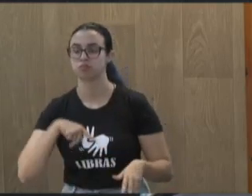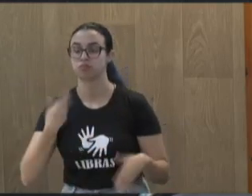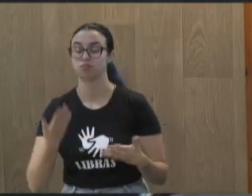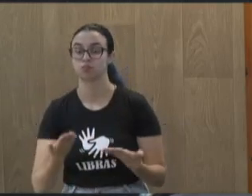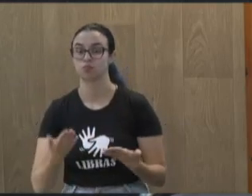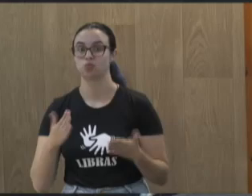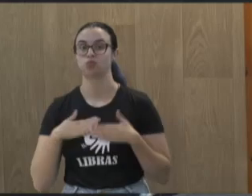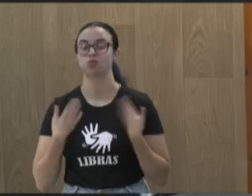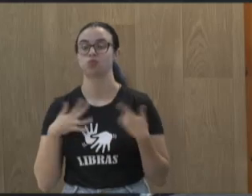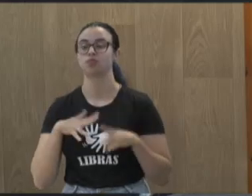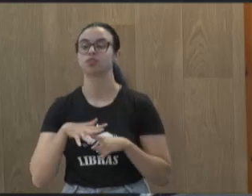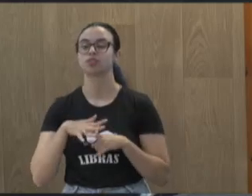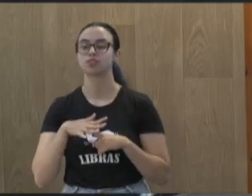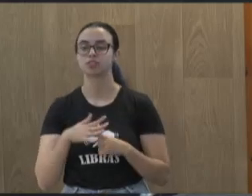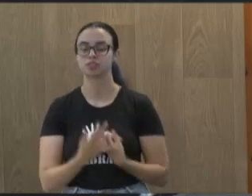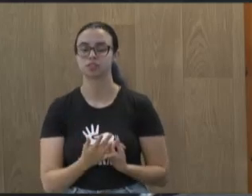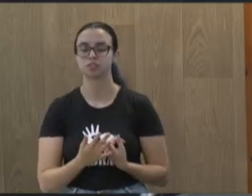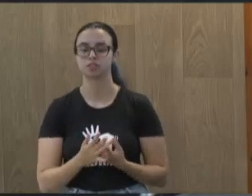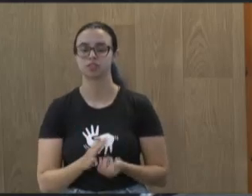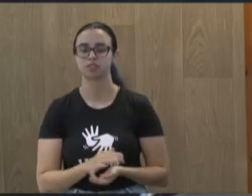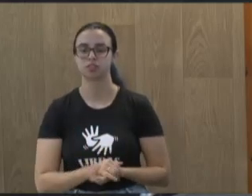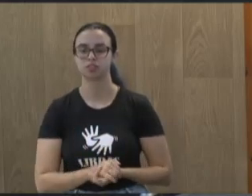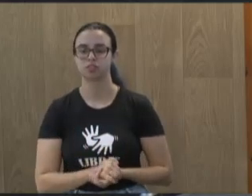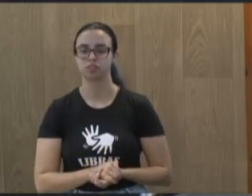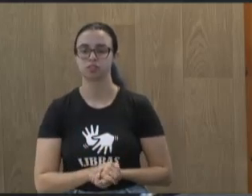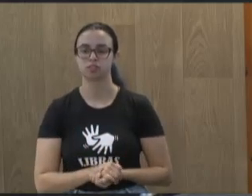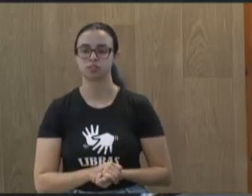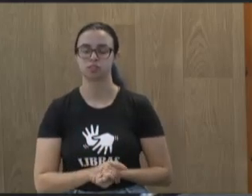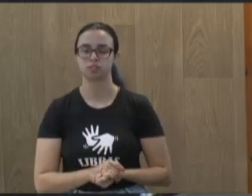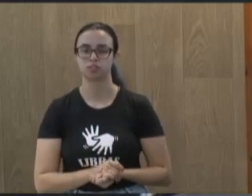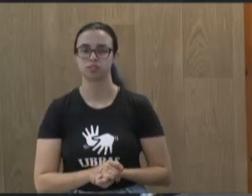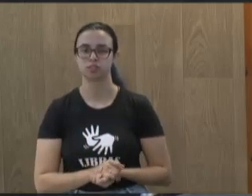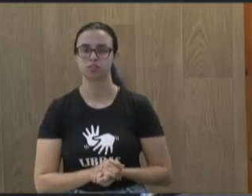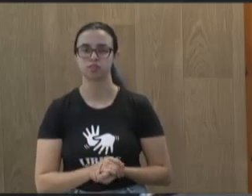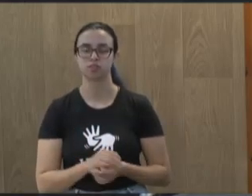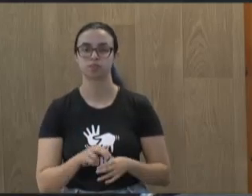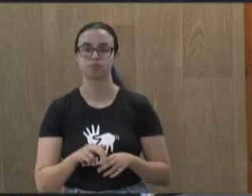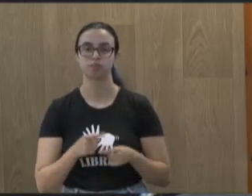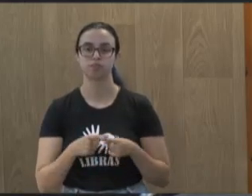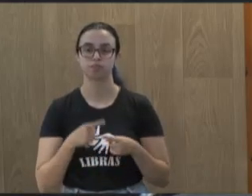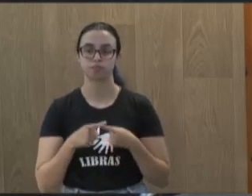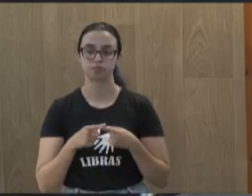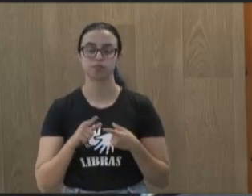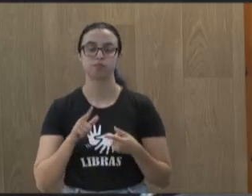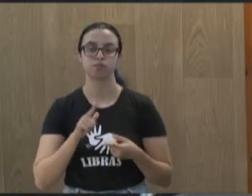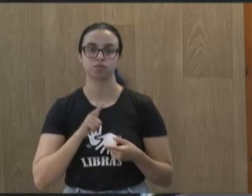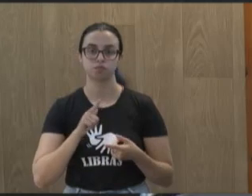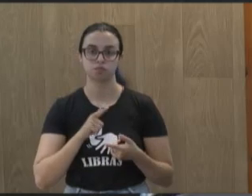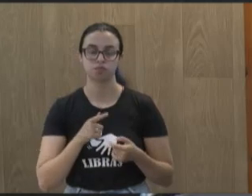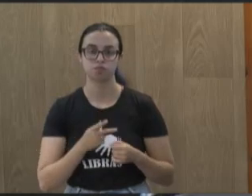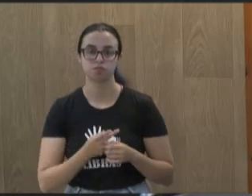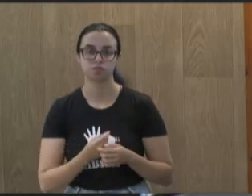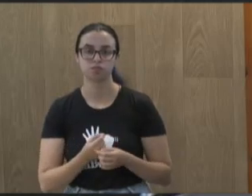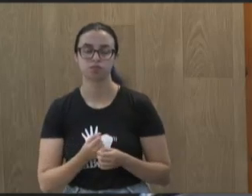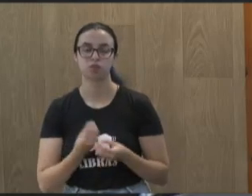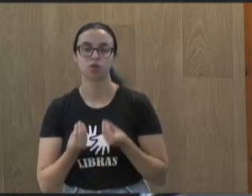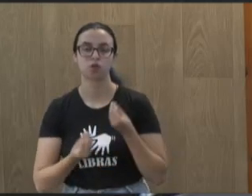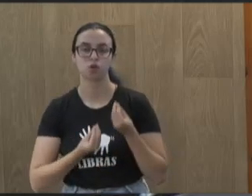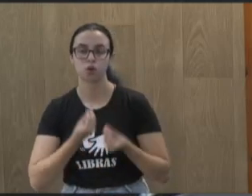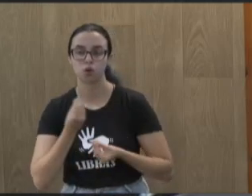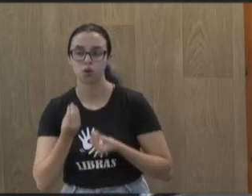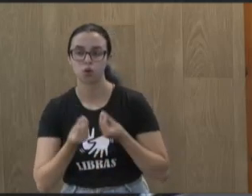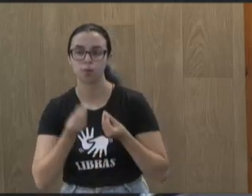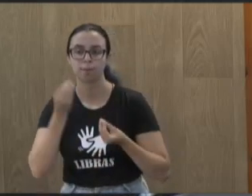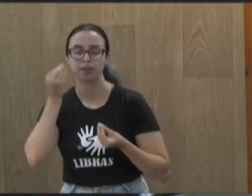situação que a gente está se encontrando aqui, desse denuncismo, dessa busca de